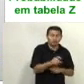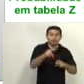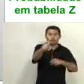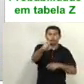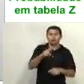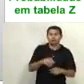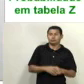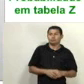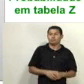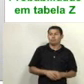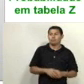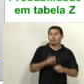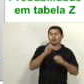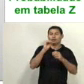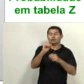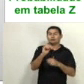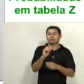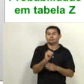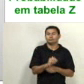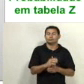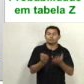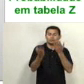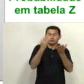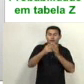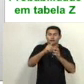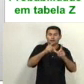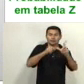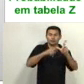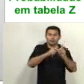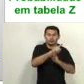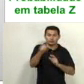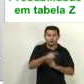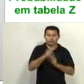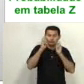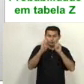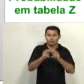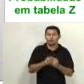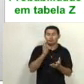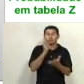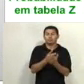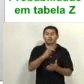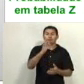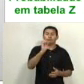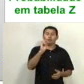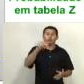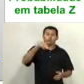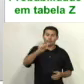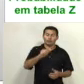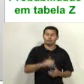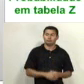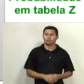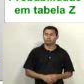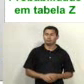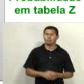x, para variável z. Então, vamos lá. A mesma forma, tá? Então, como eu faço a